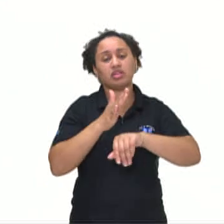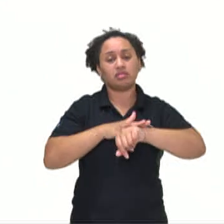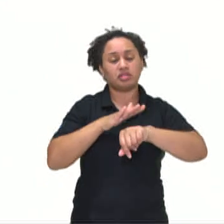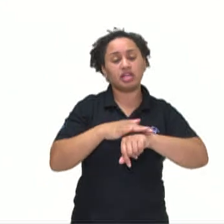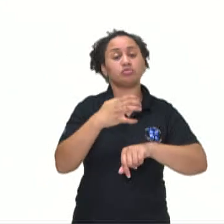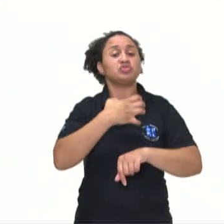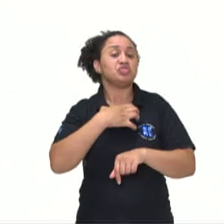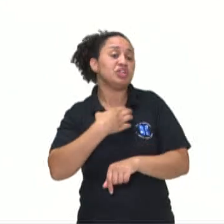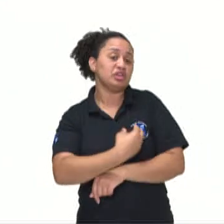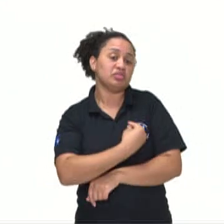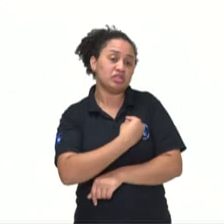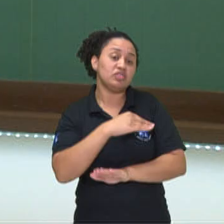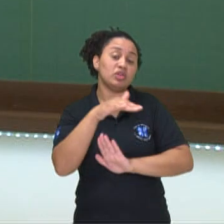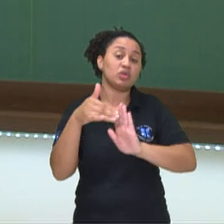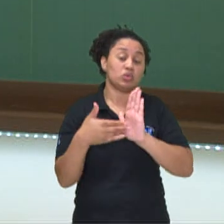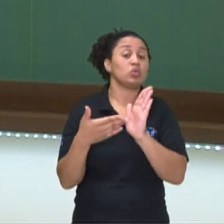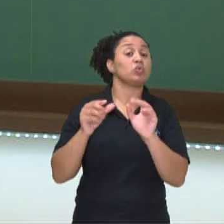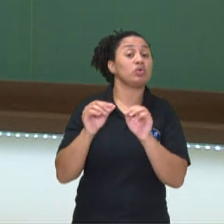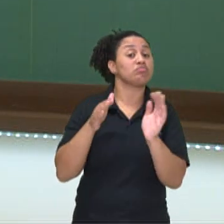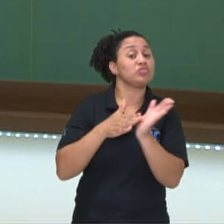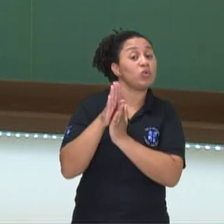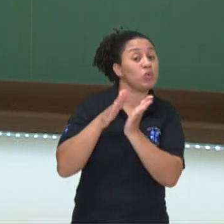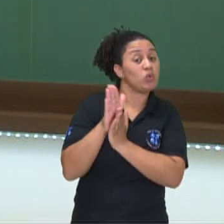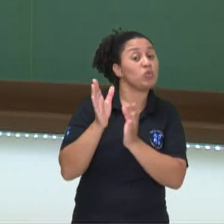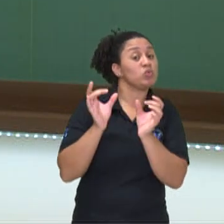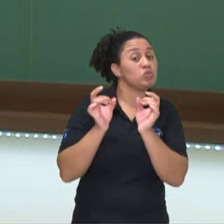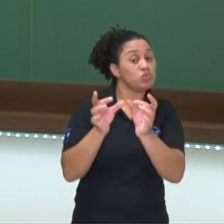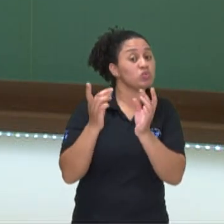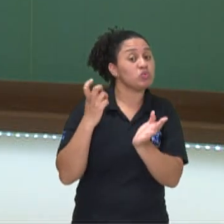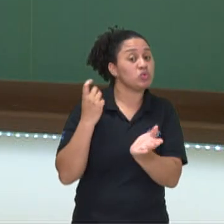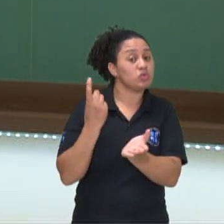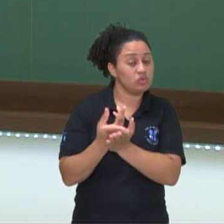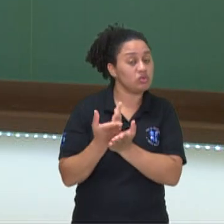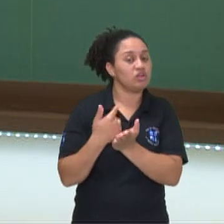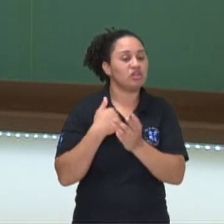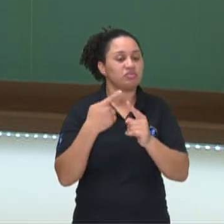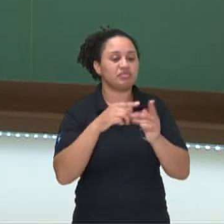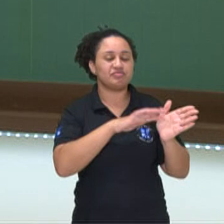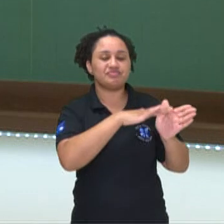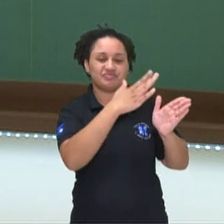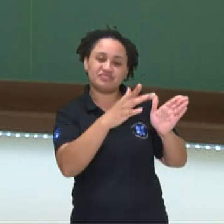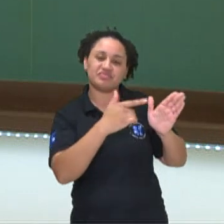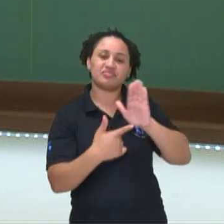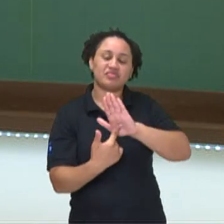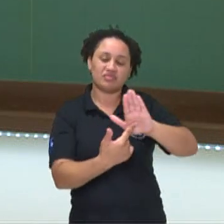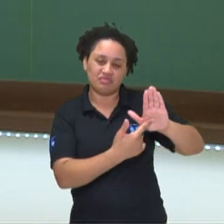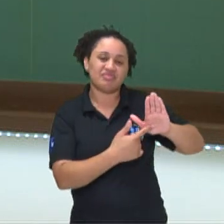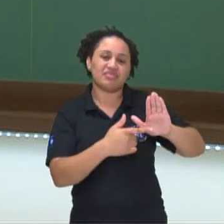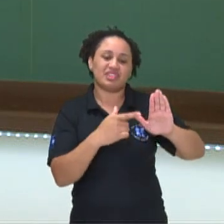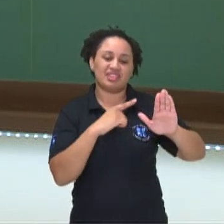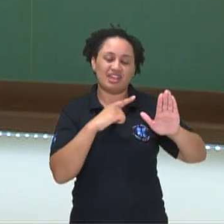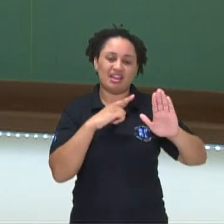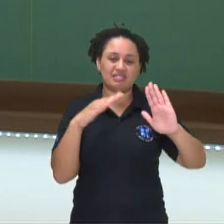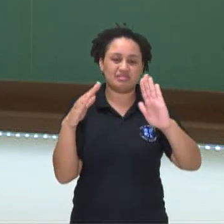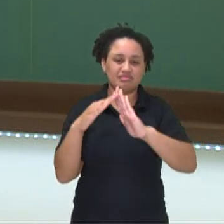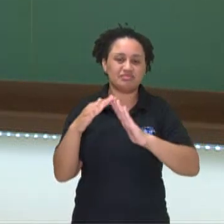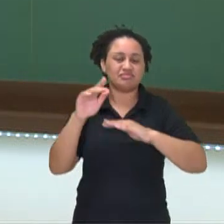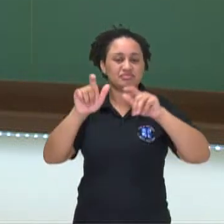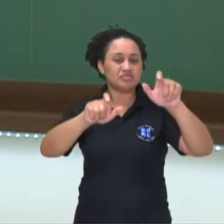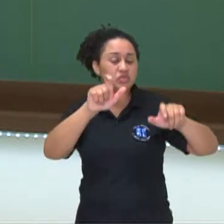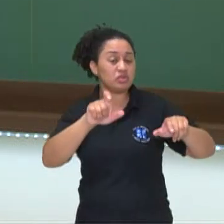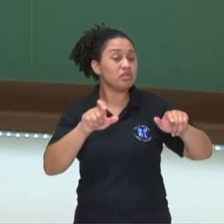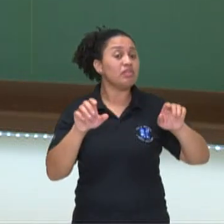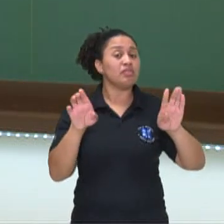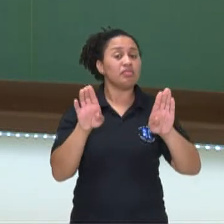isso associado ao consumo. Pois dentro daquela programação, dentro daquele programa televisivo que chega até a residência da pessoa,